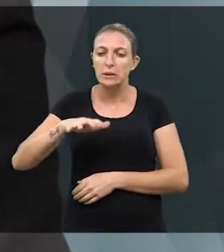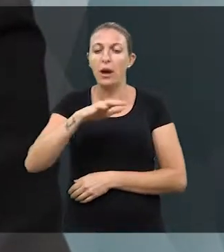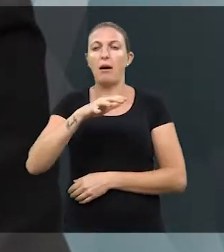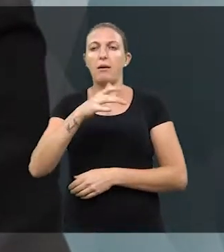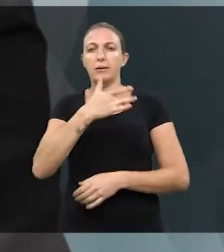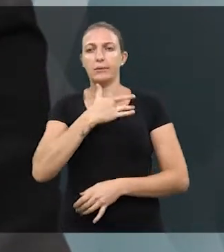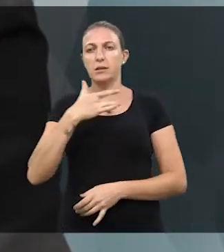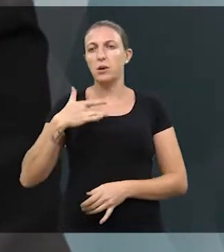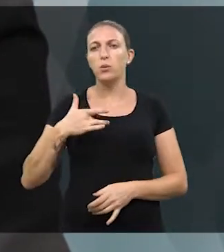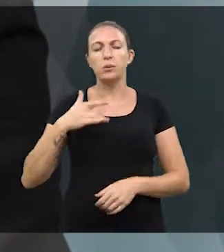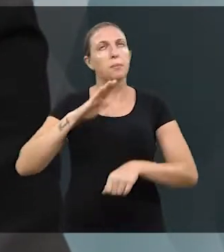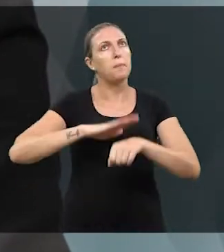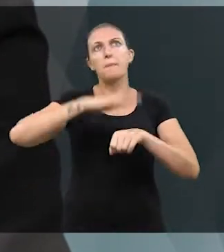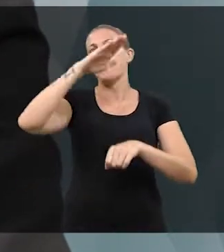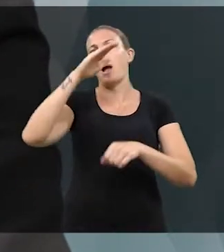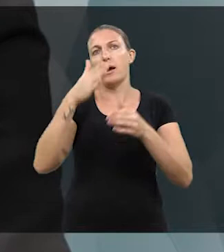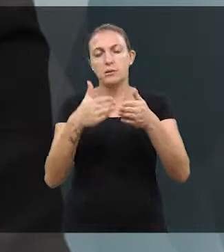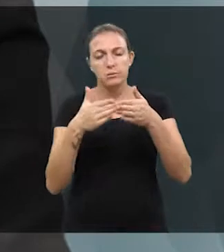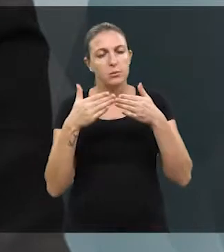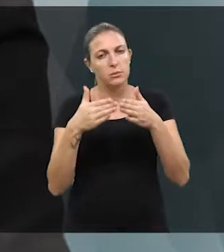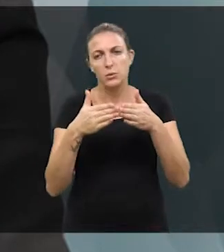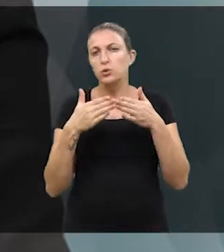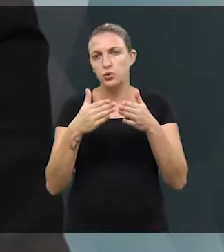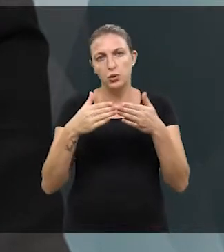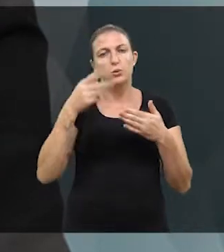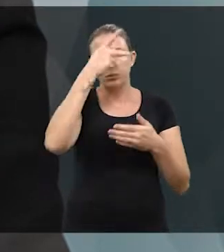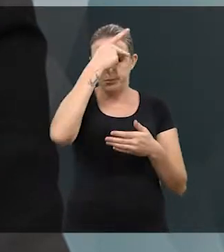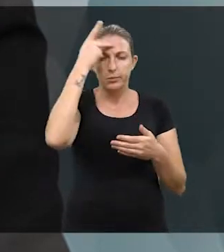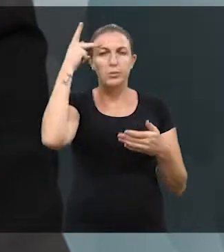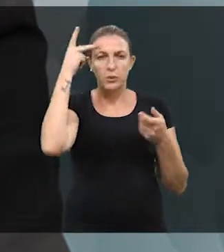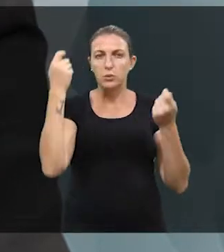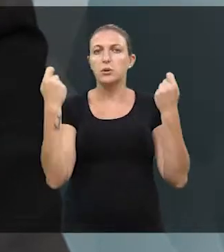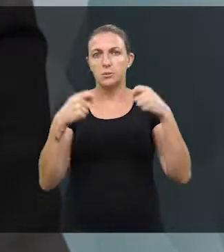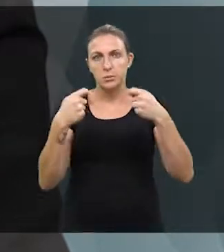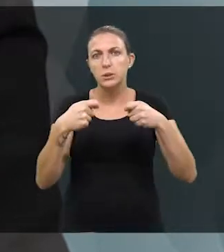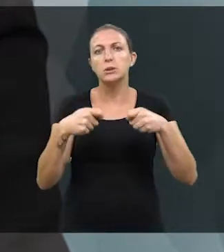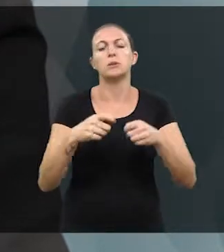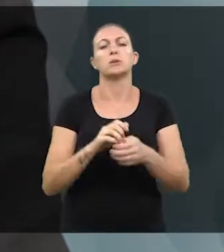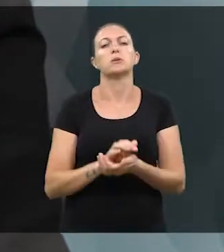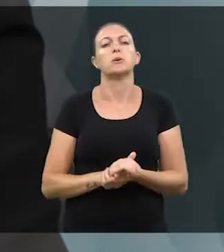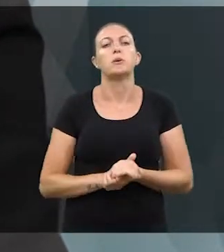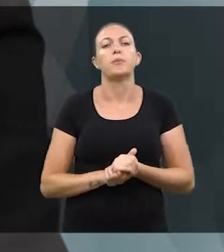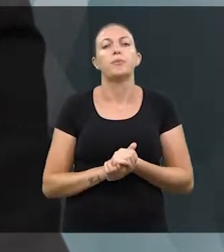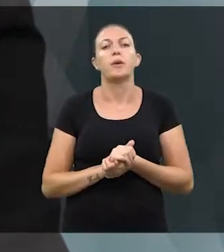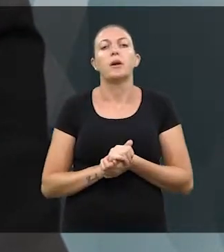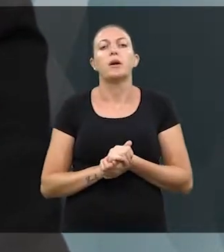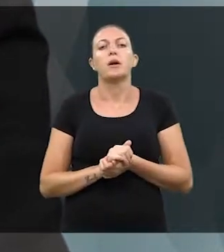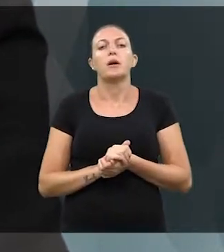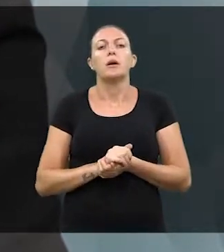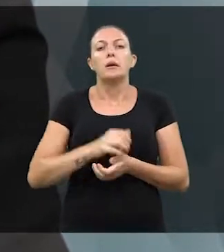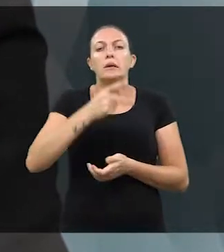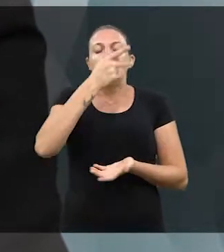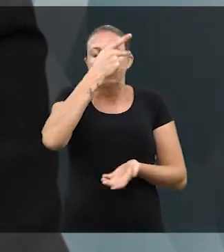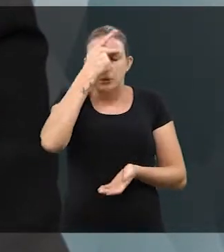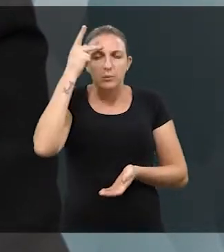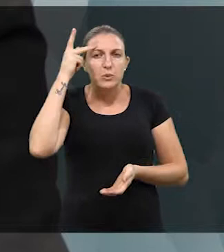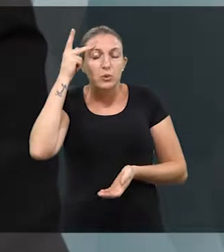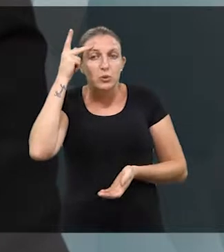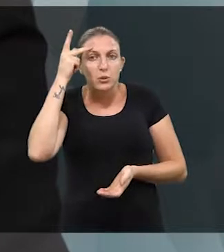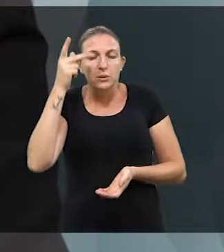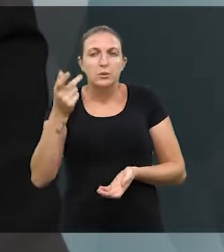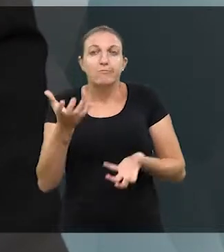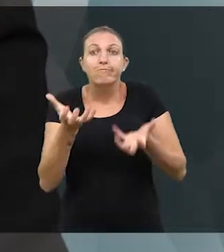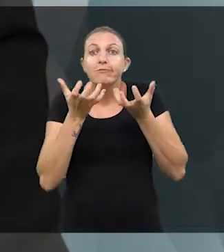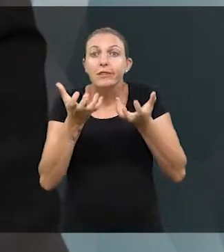que são os pedidos que a gente mais recebe nem que as pessoas na muitas vezes na ânsia de um familiar está